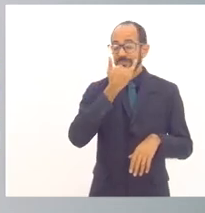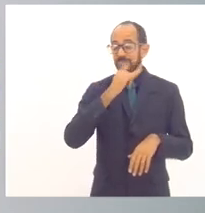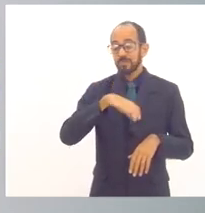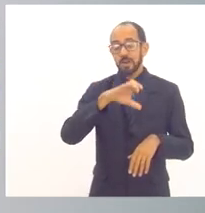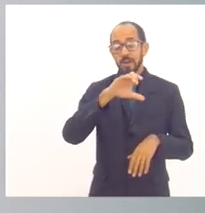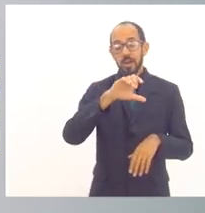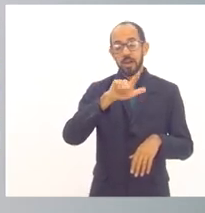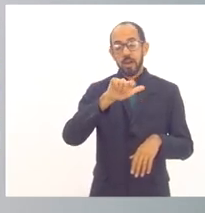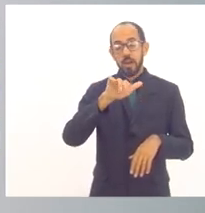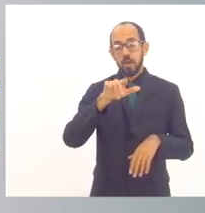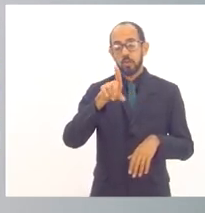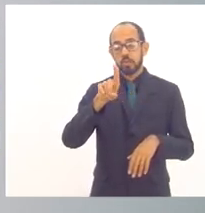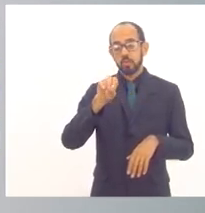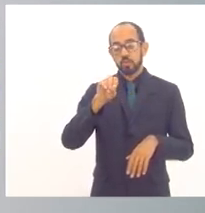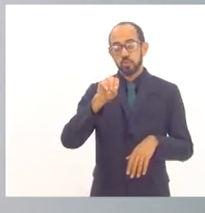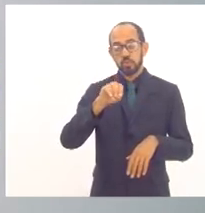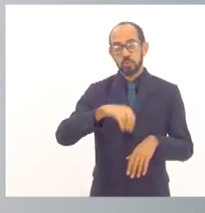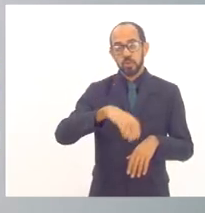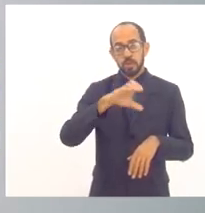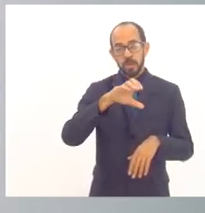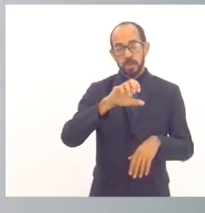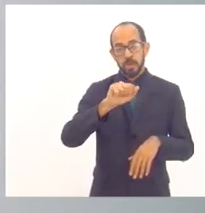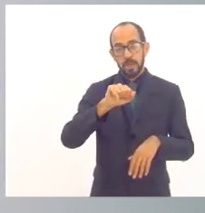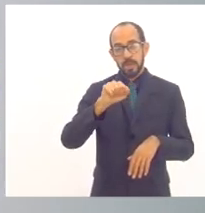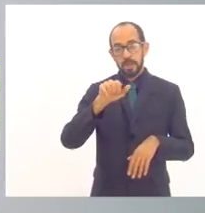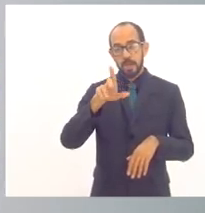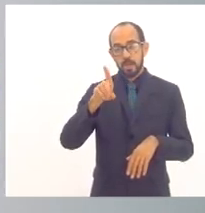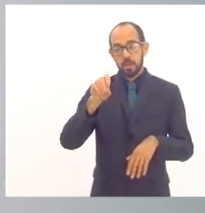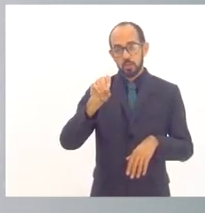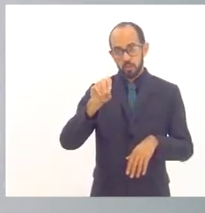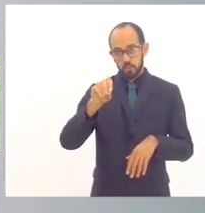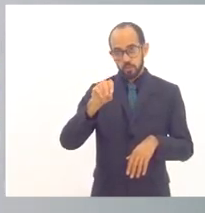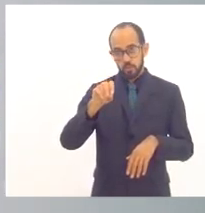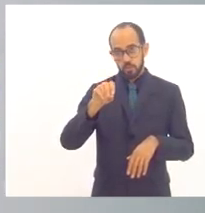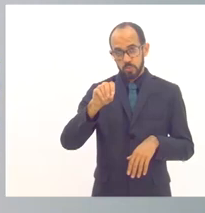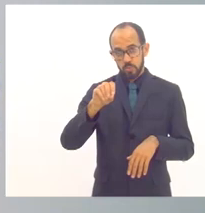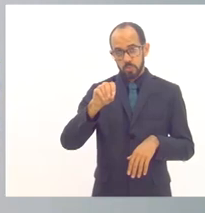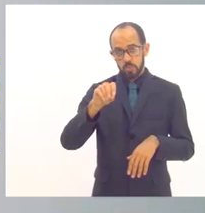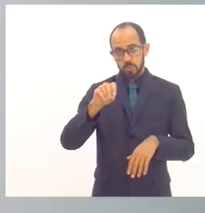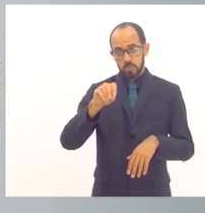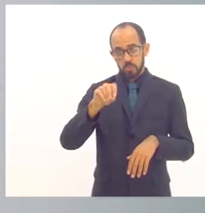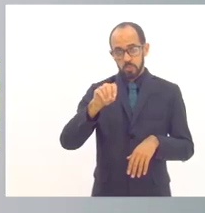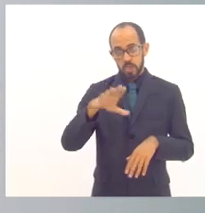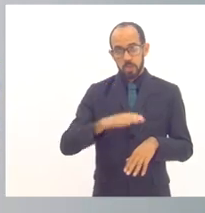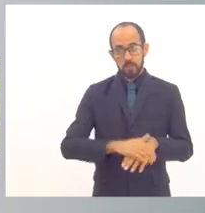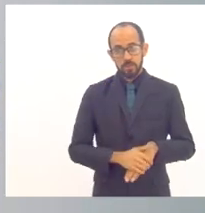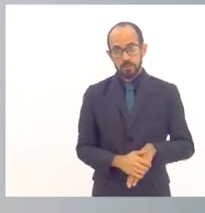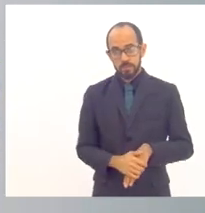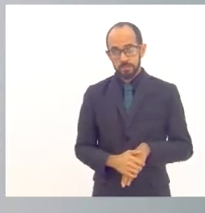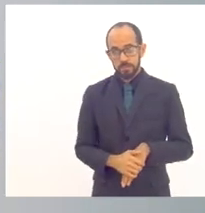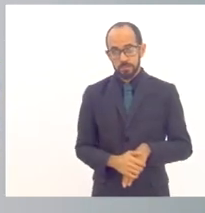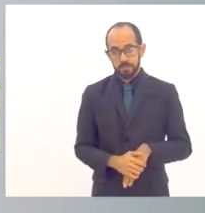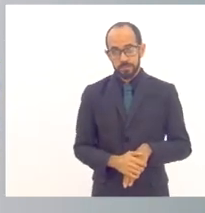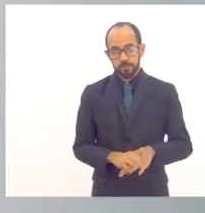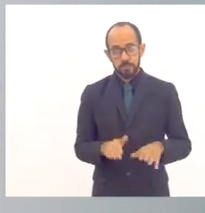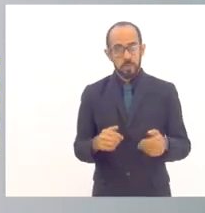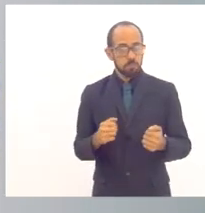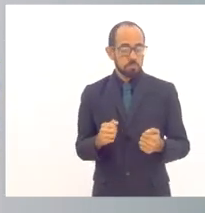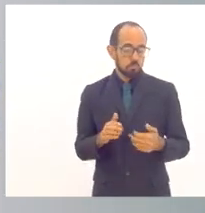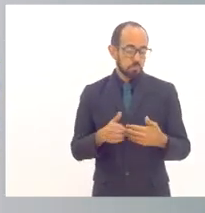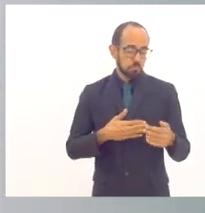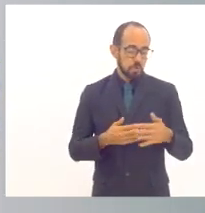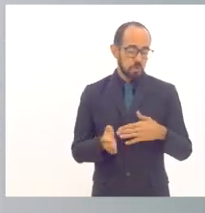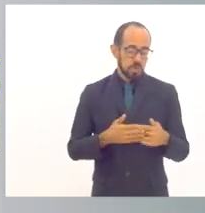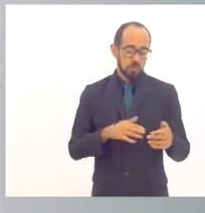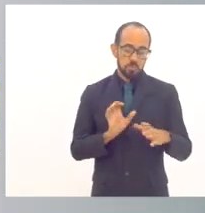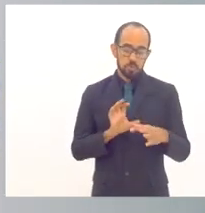mestre Robertinho, etc. Pelo movimento, que é político, mas não é partidário, cada um pode ter o partido que quiser, fechar com quem quiser,